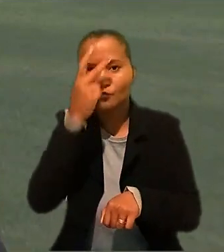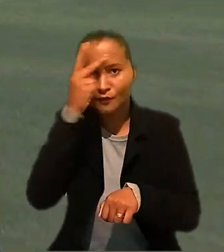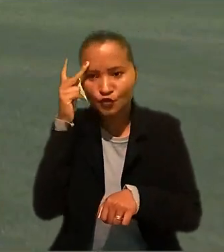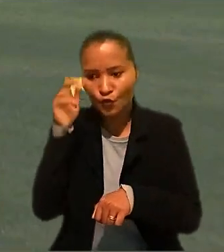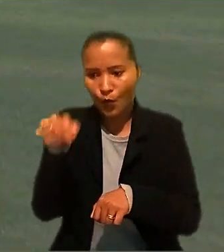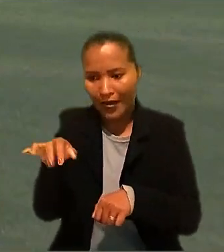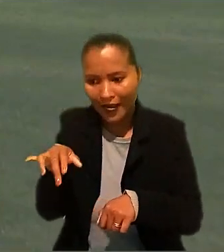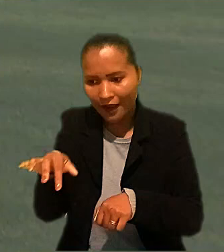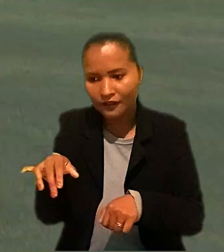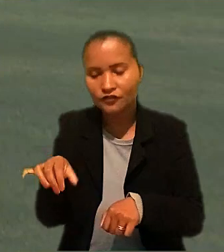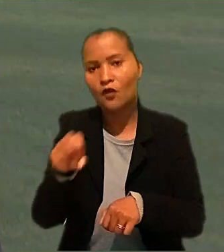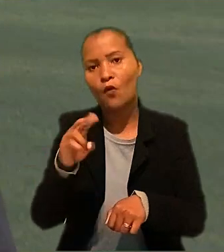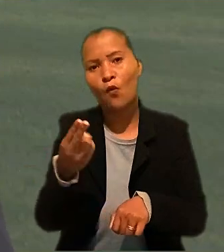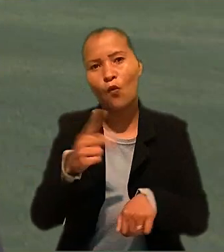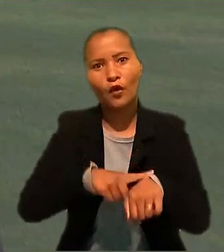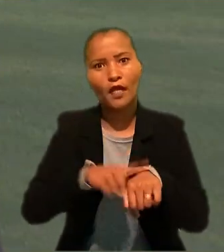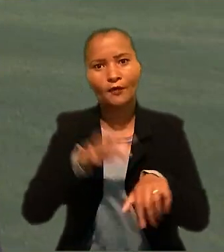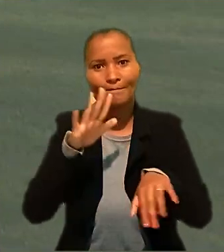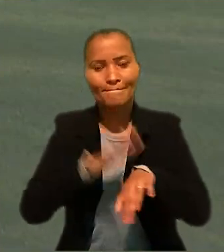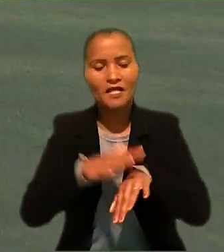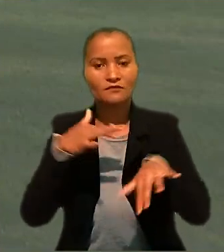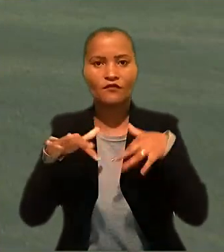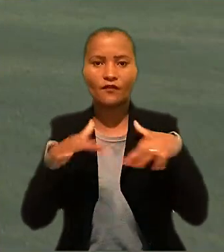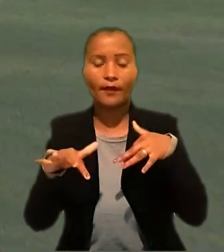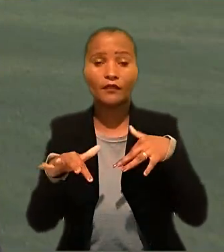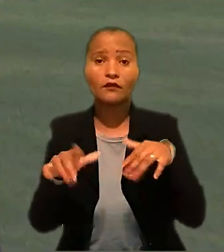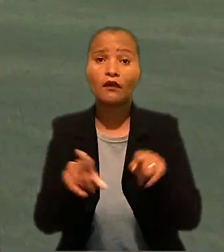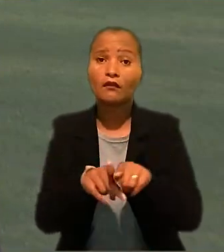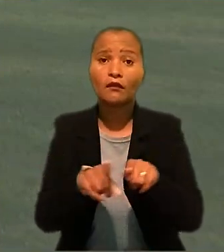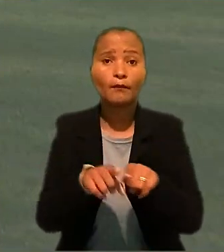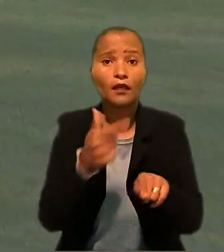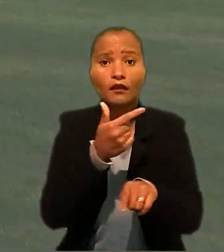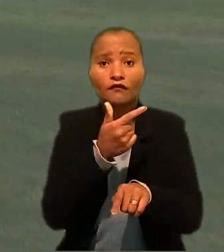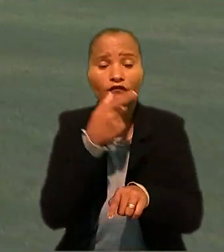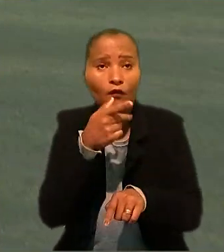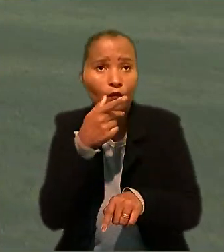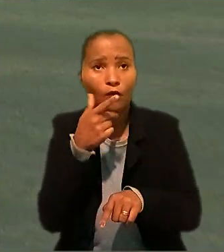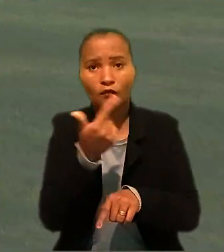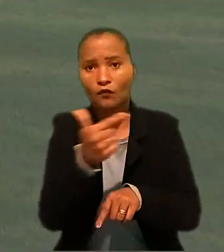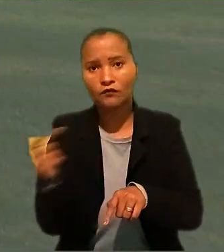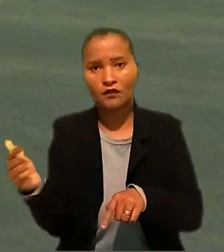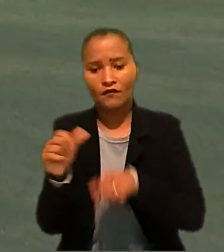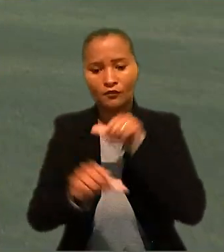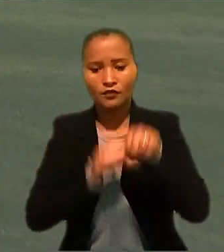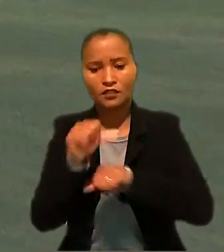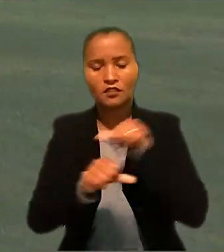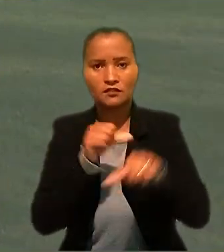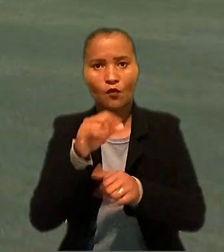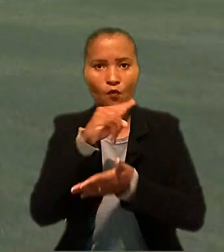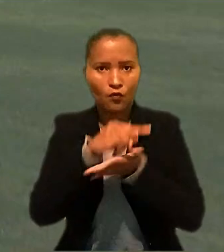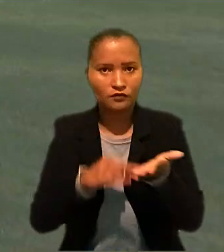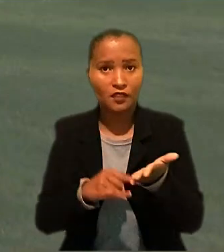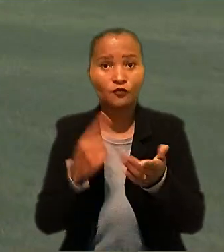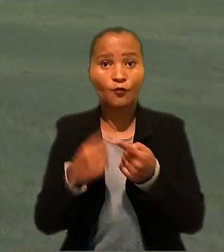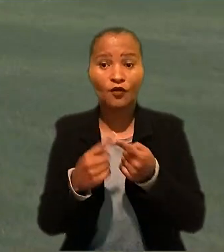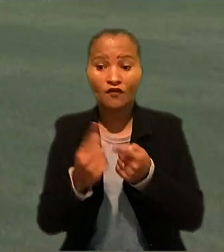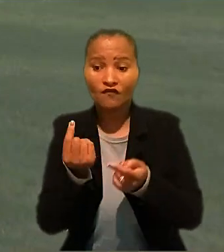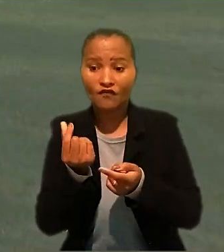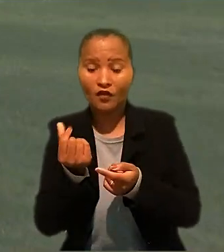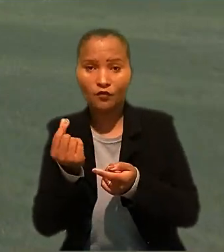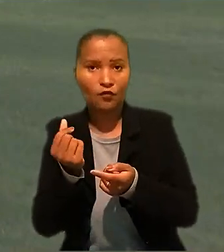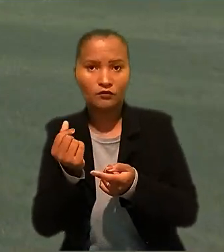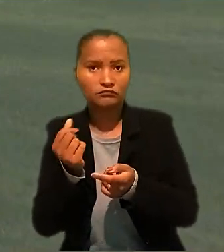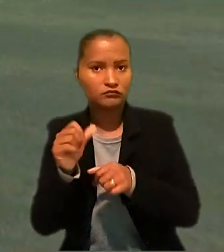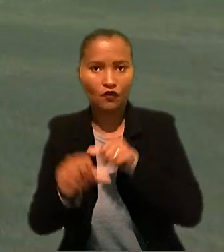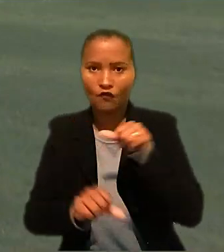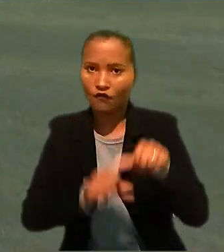caixas ou nos horários de pico. Sustentou ainda não ter havido alteração contratual lesiva, porque o valor da gratificação de caixa